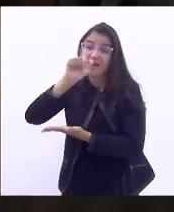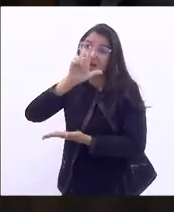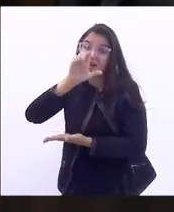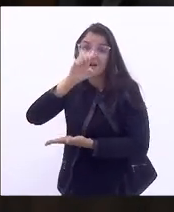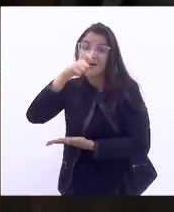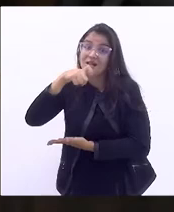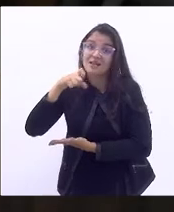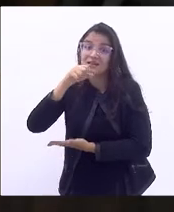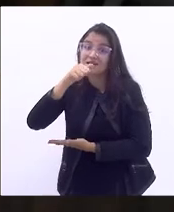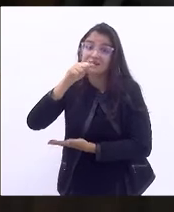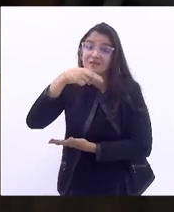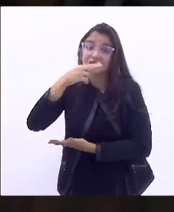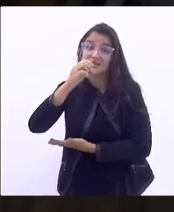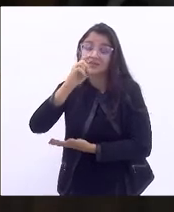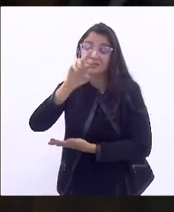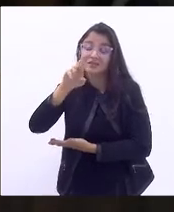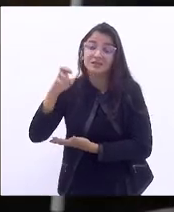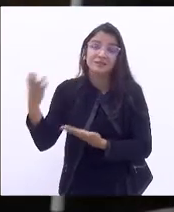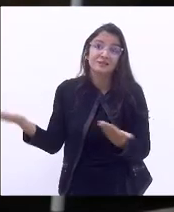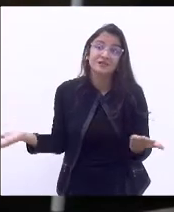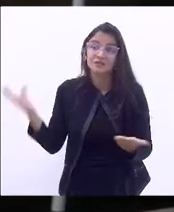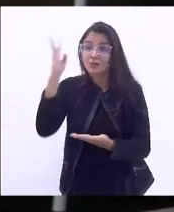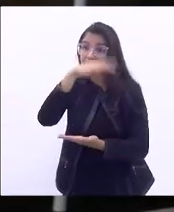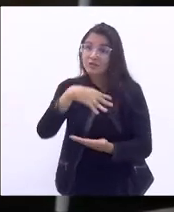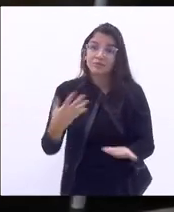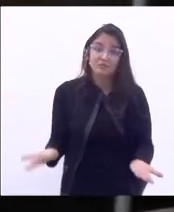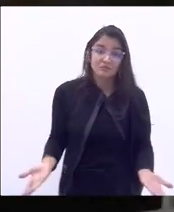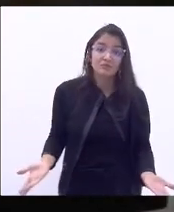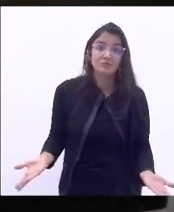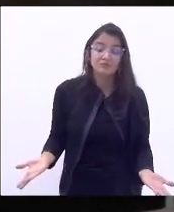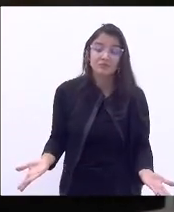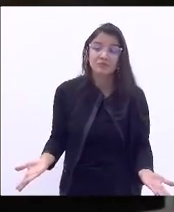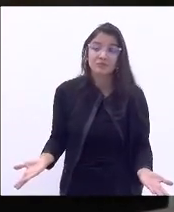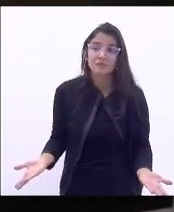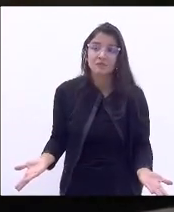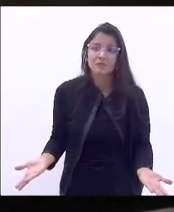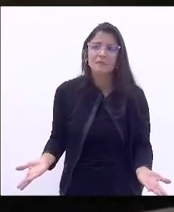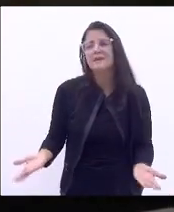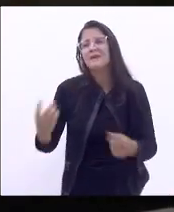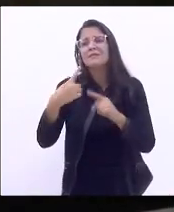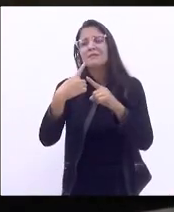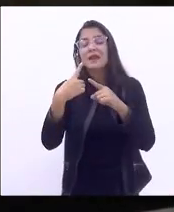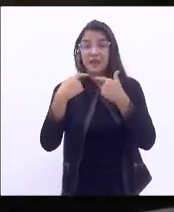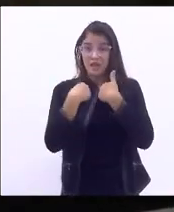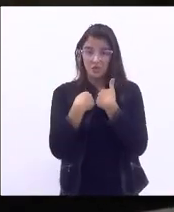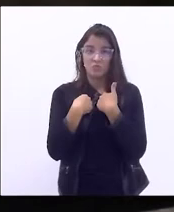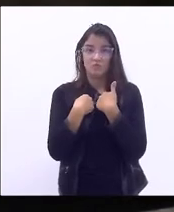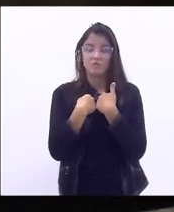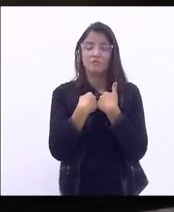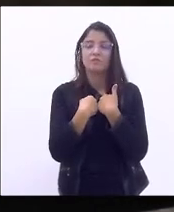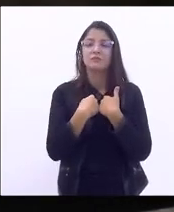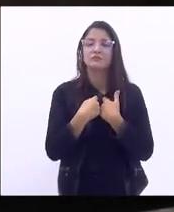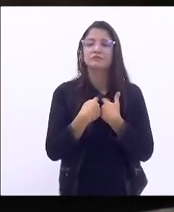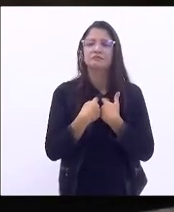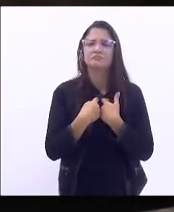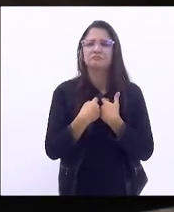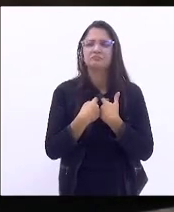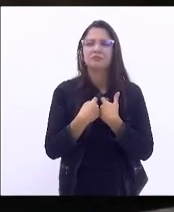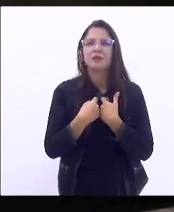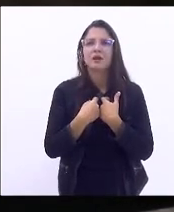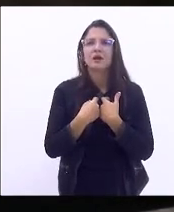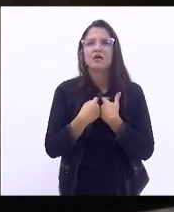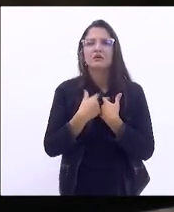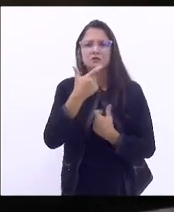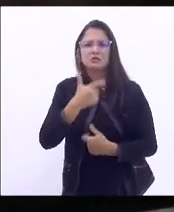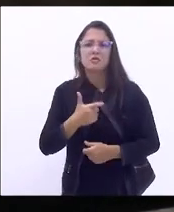Não. Senhor presidente, eu sou um daqueles que não age como a base